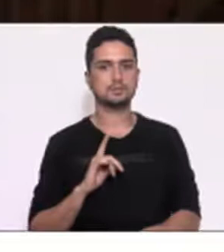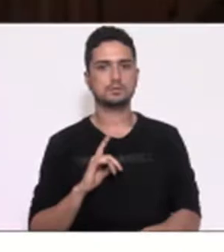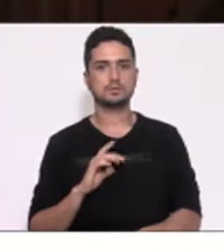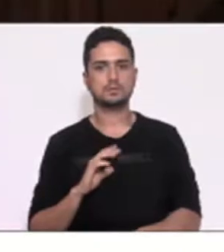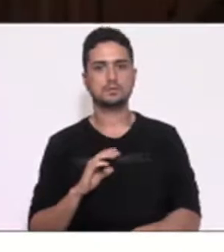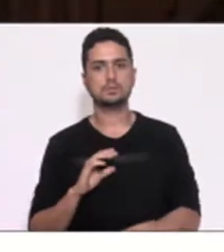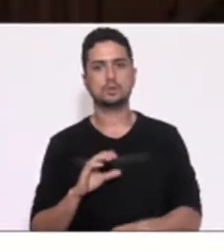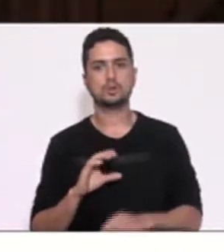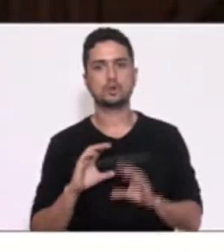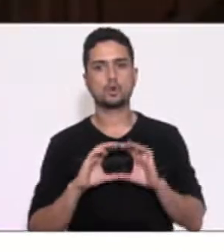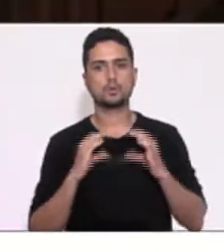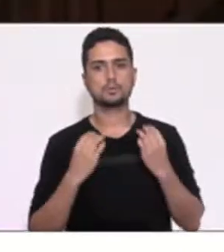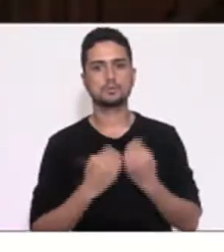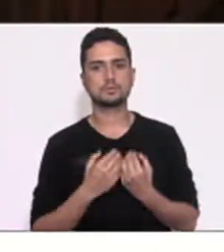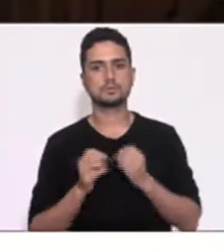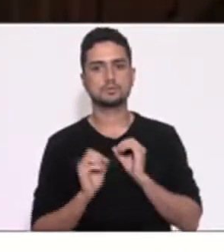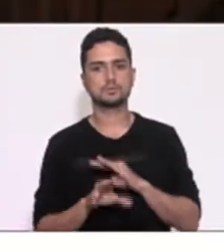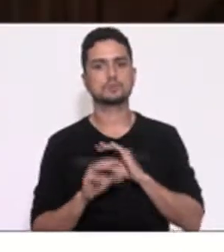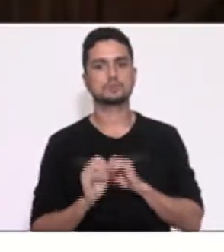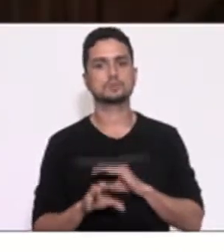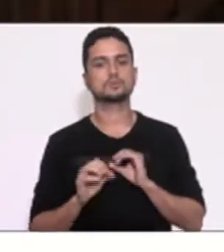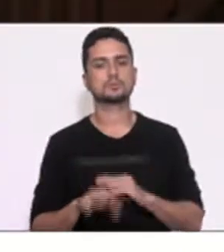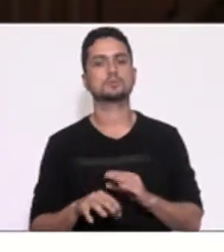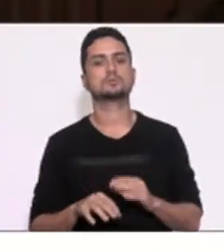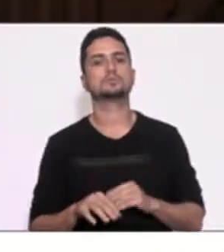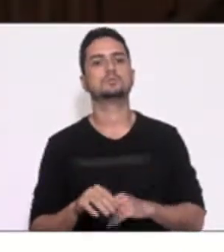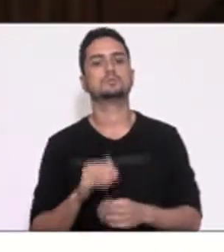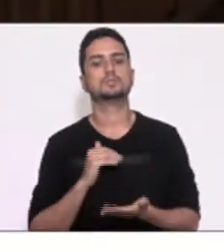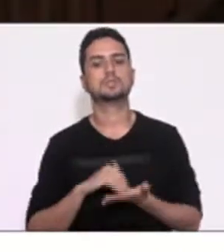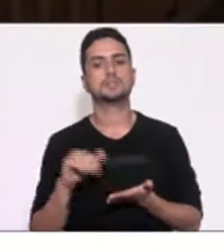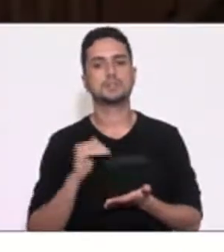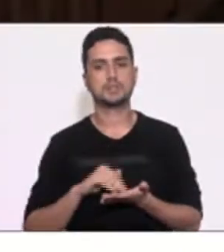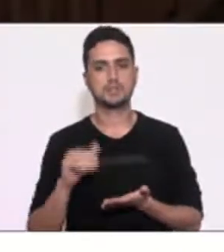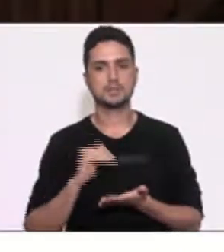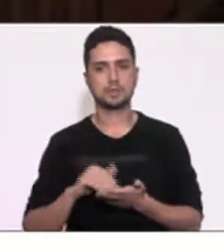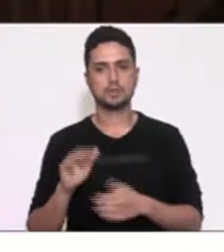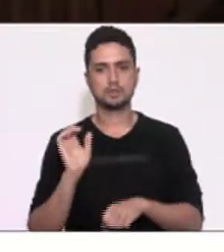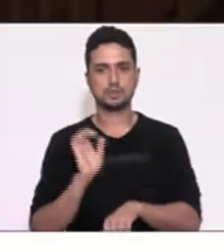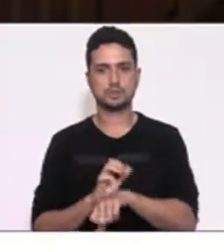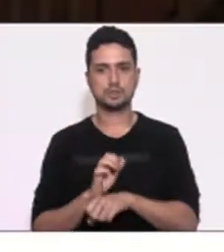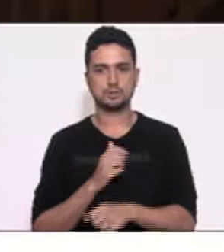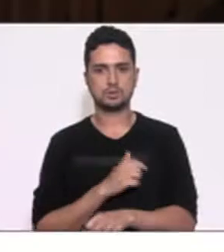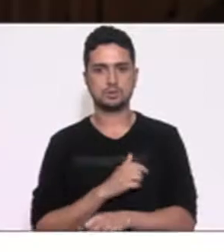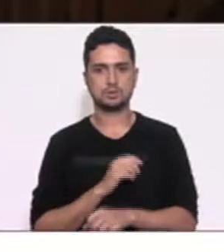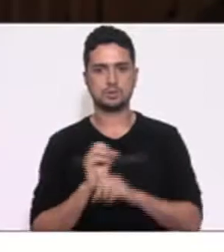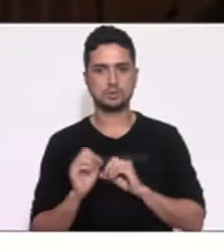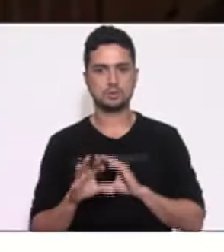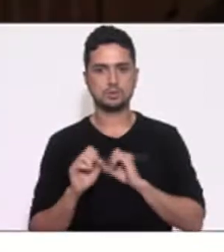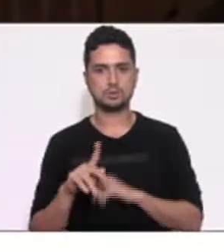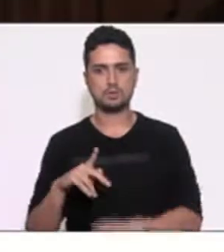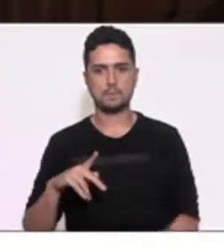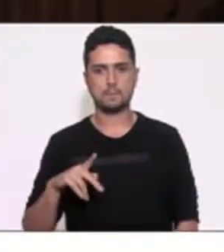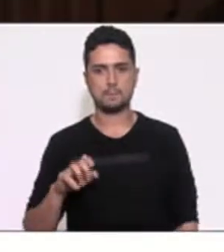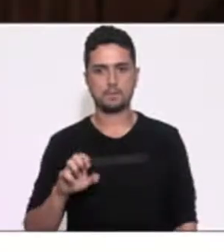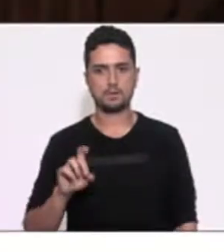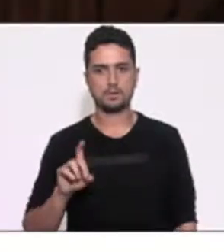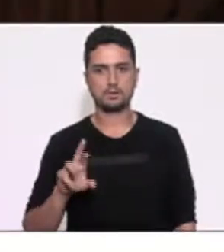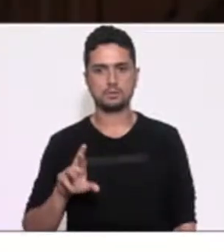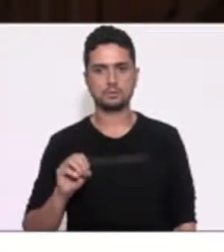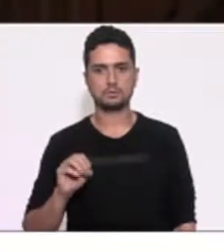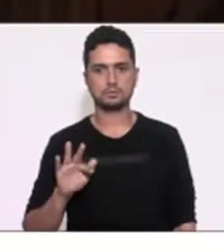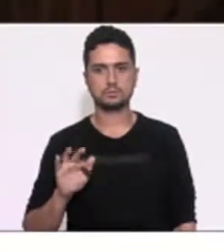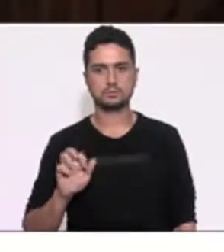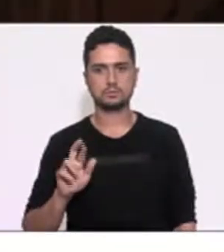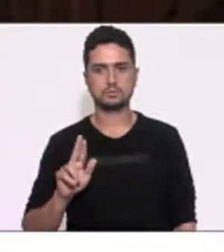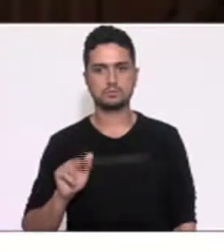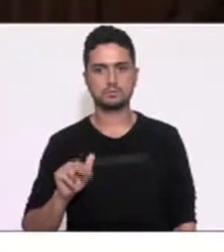com a presença do secretário de Estado de Educação, Pedro Fernandes, audiência